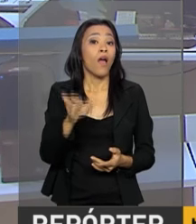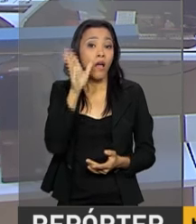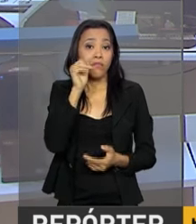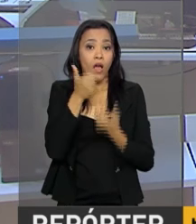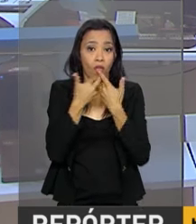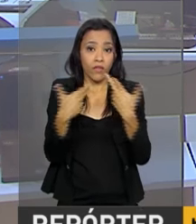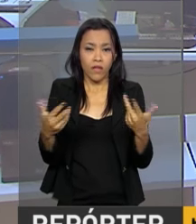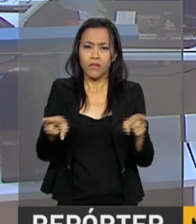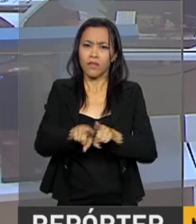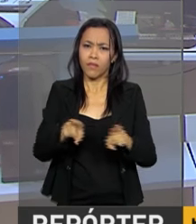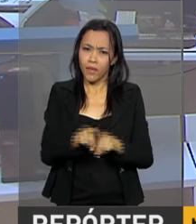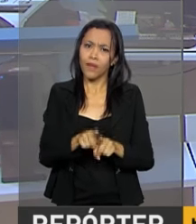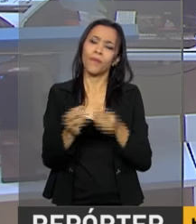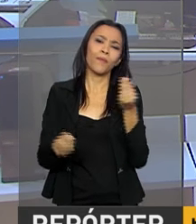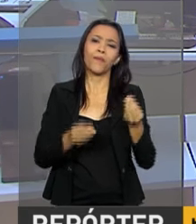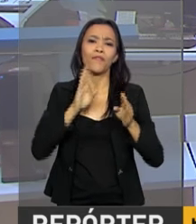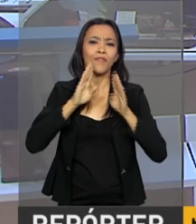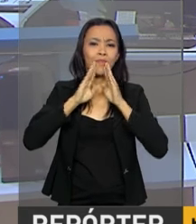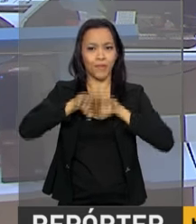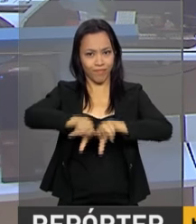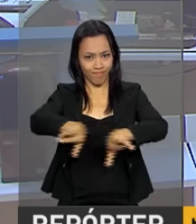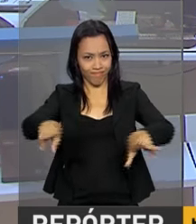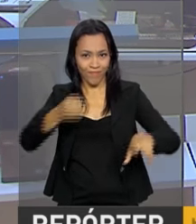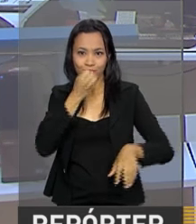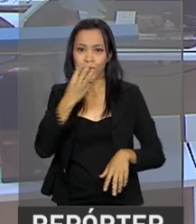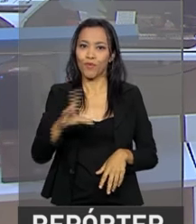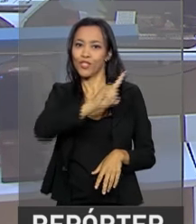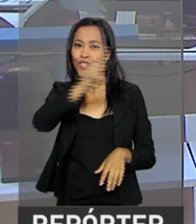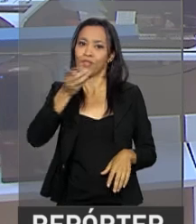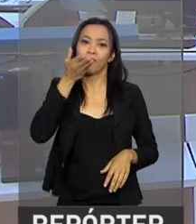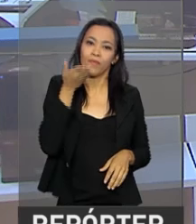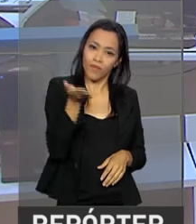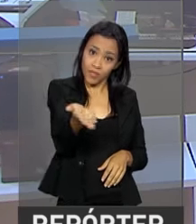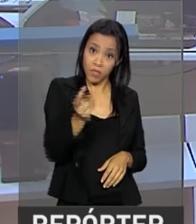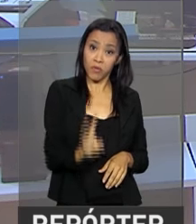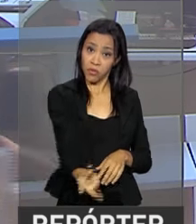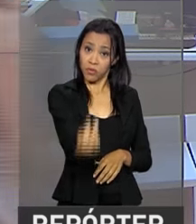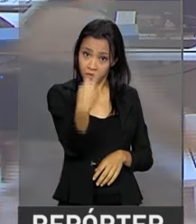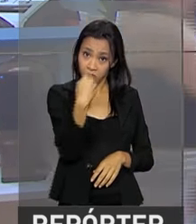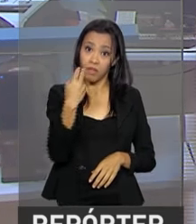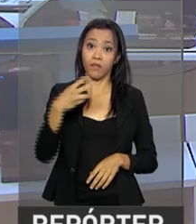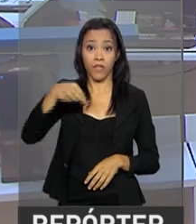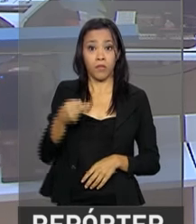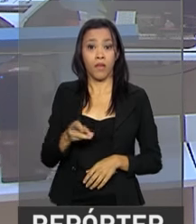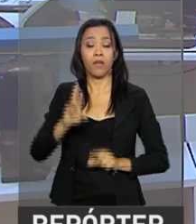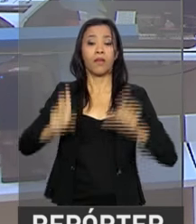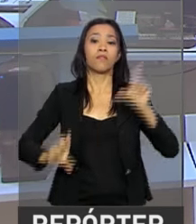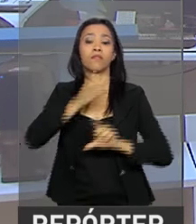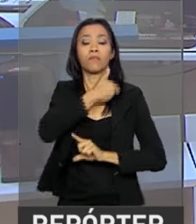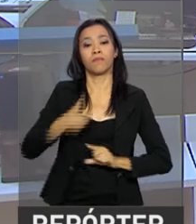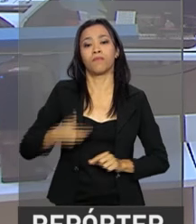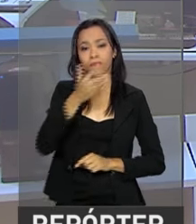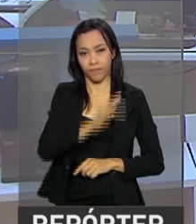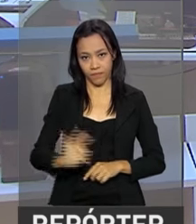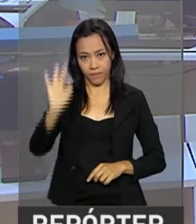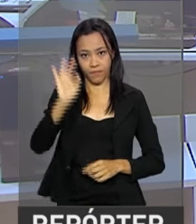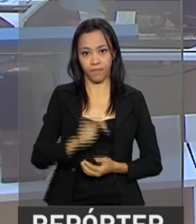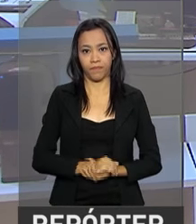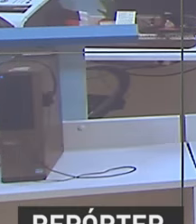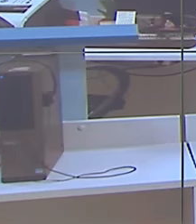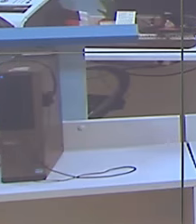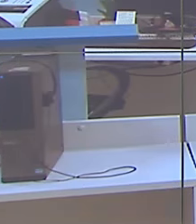Acompanhe as novidades também pelas nossas redes sociais. Um bom dia para você e continue com a gente aqui na NBR, a TV do governo